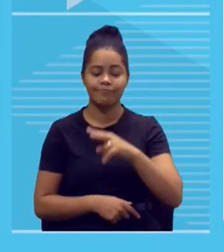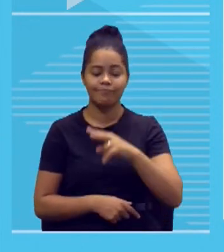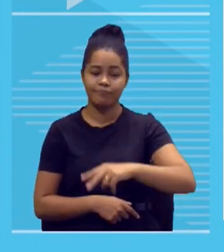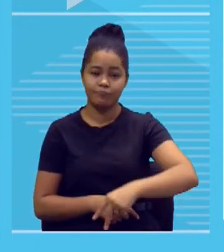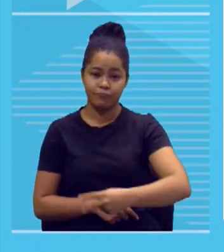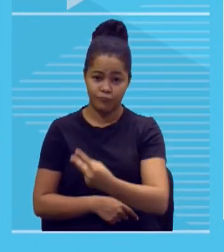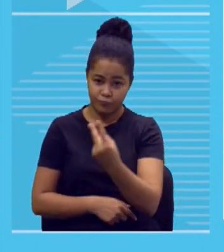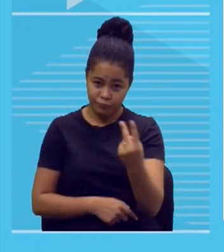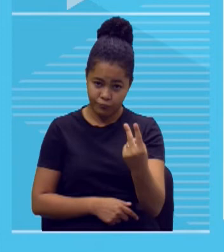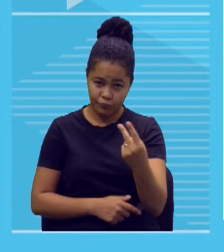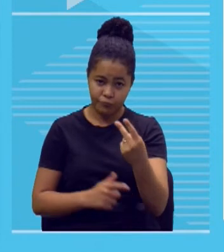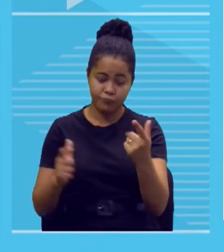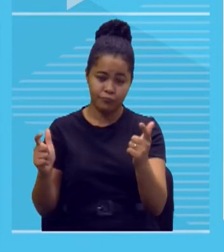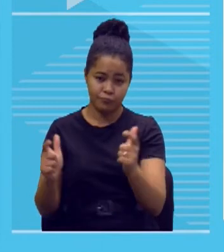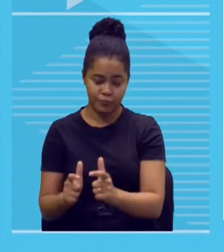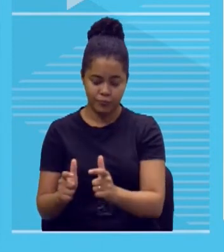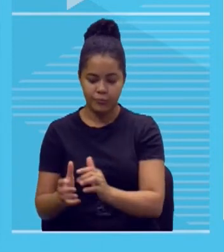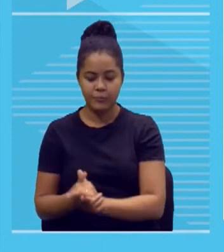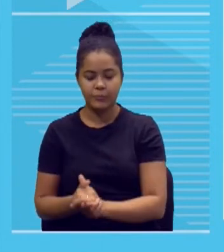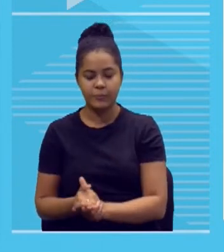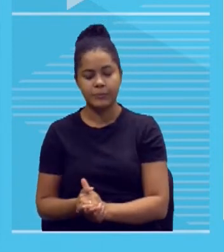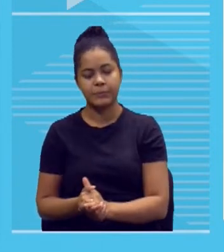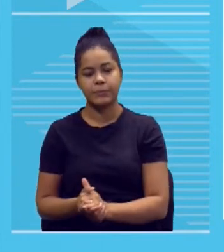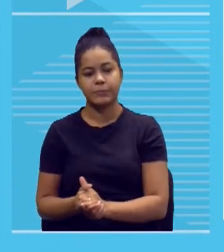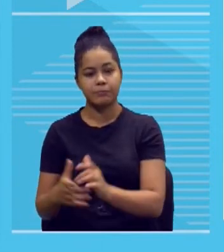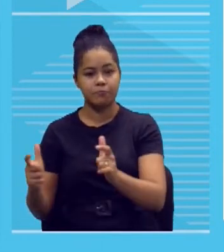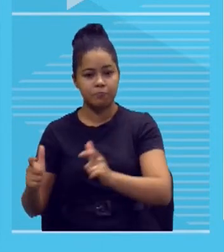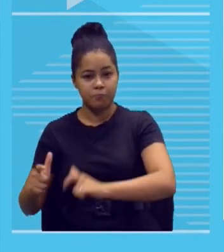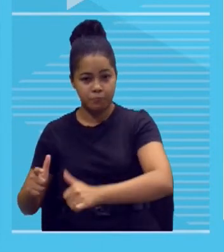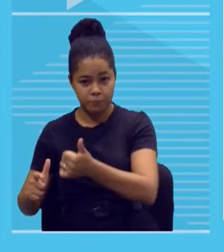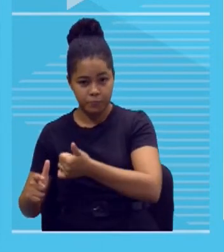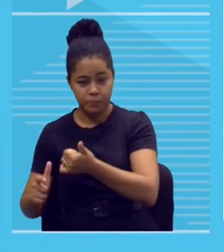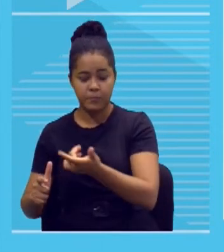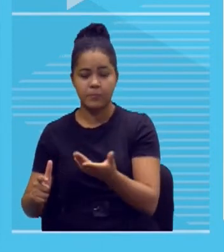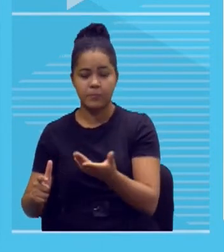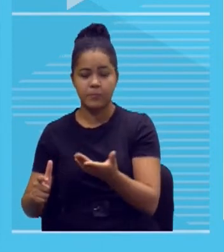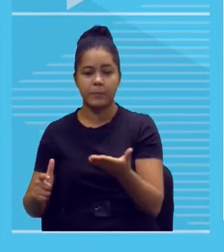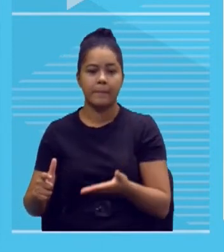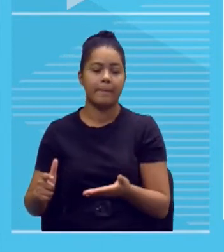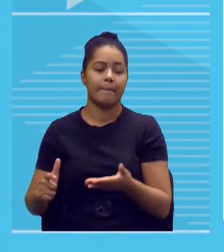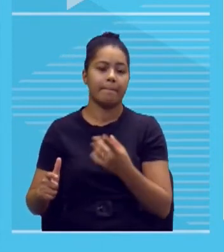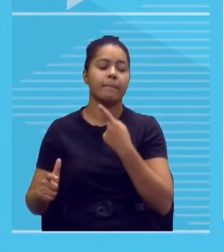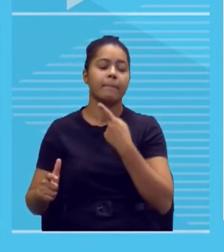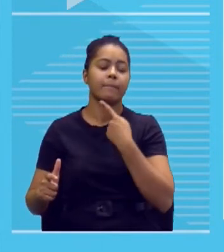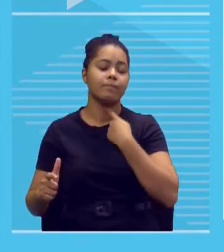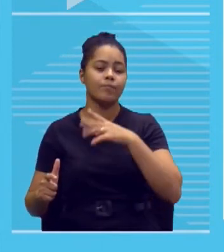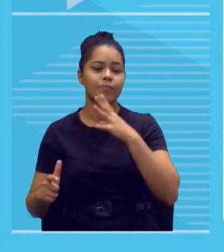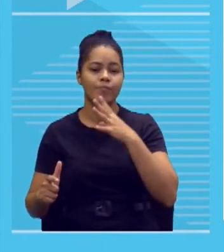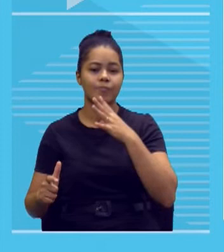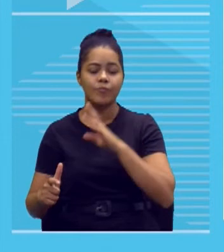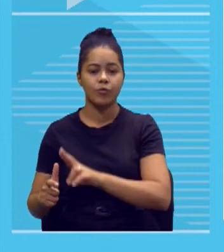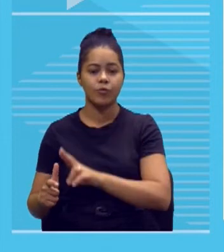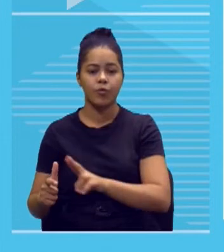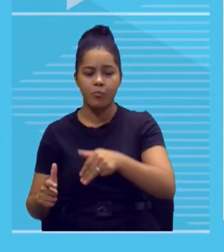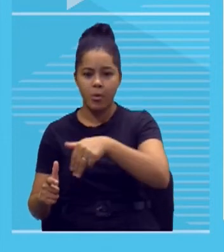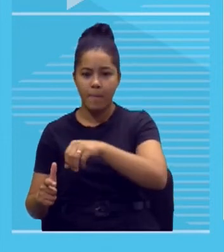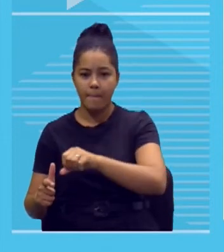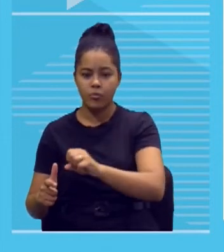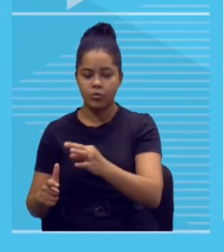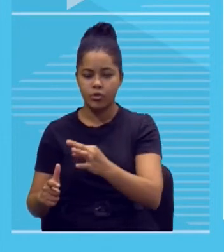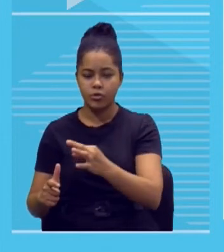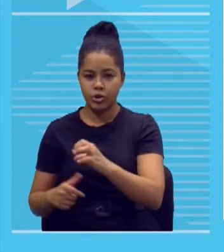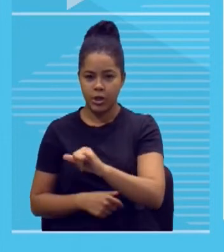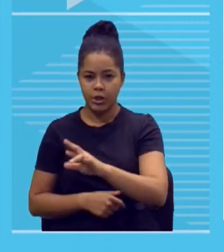eu muita vontade primeiro primeiro lugar e o mosteiro onde